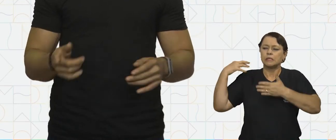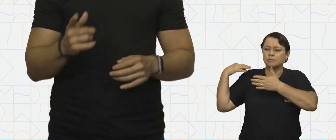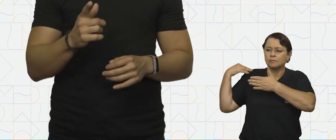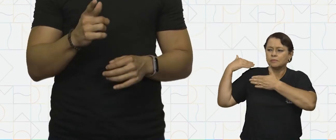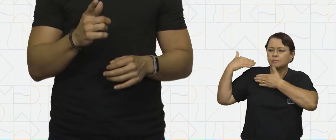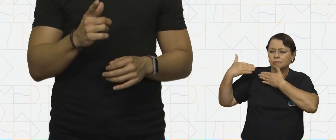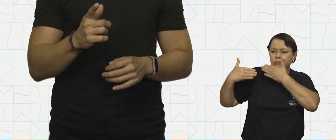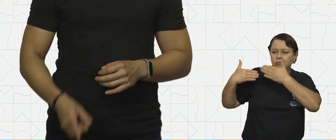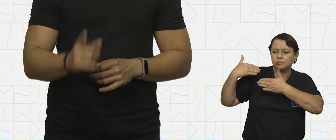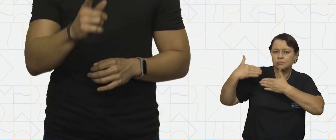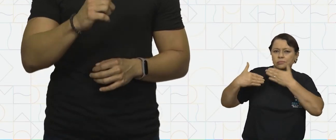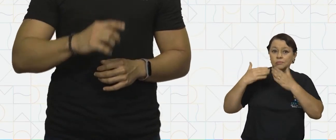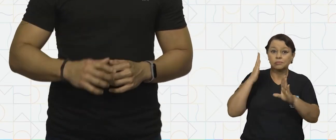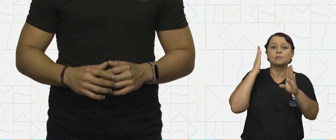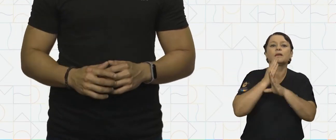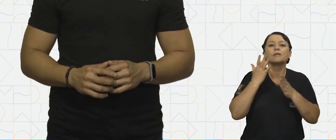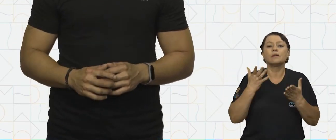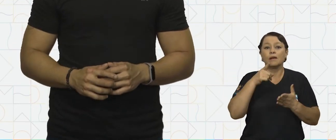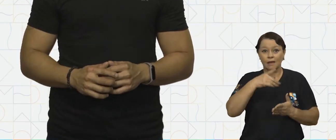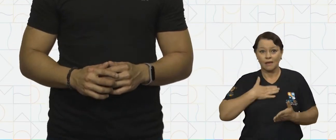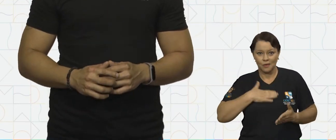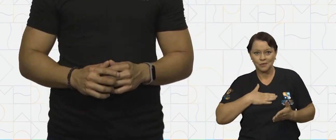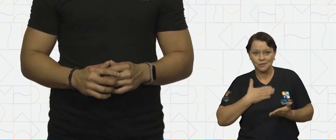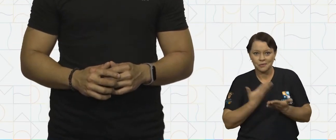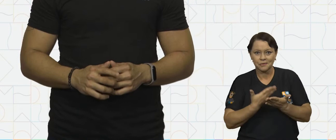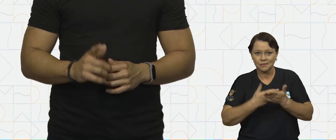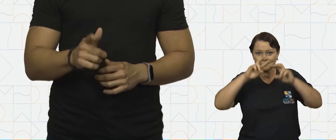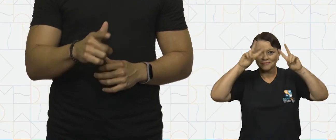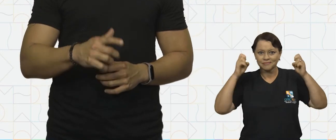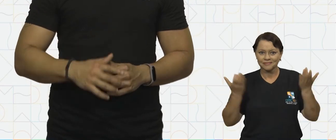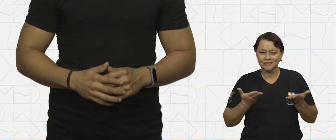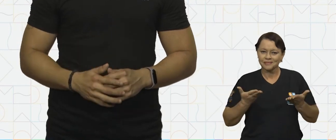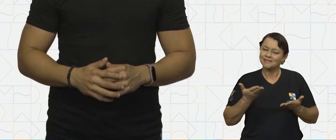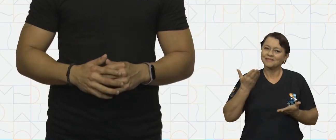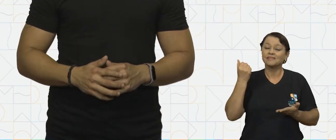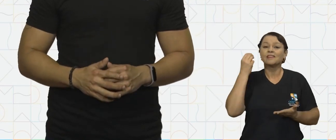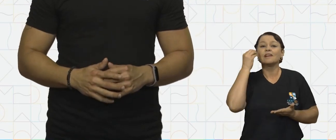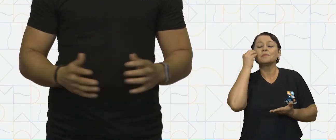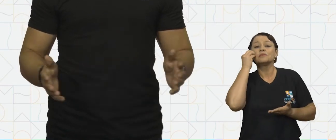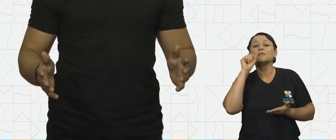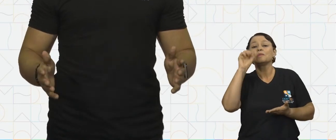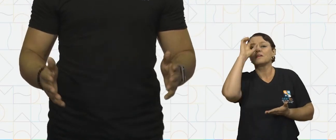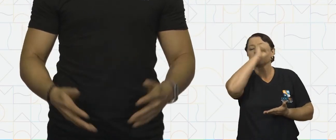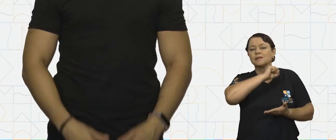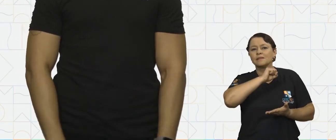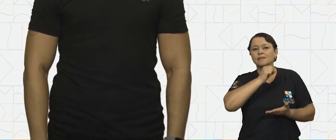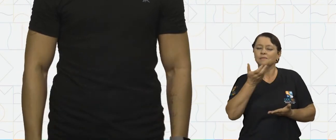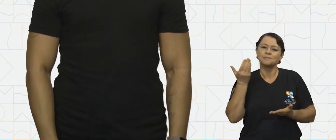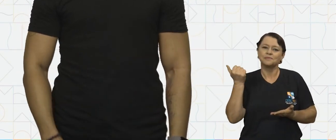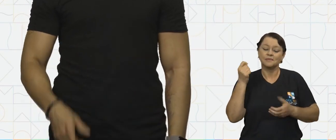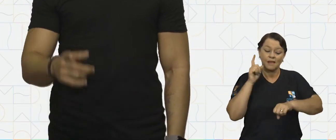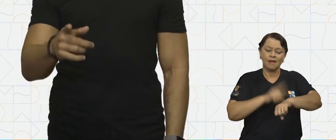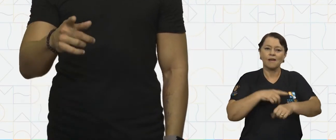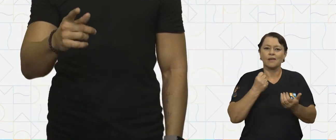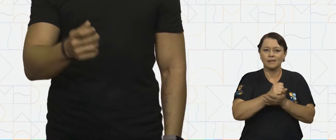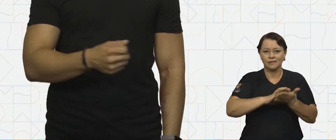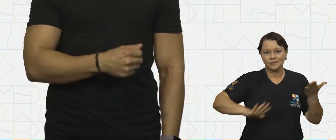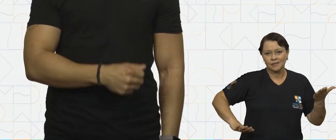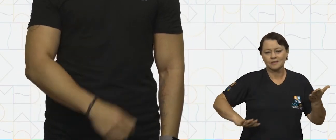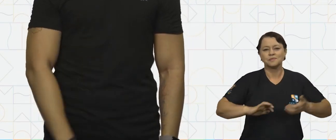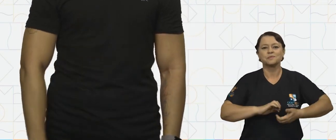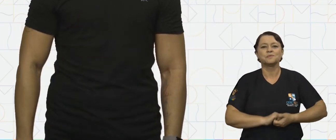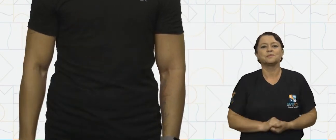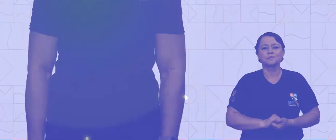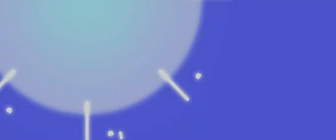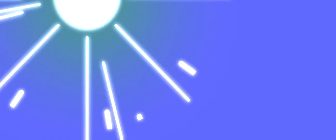da humanidade a descobrir. E aí, gostou do assunto de hoje? Agora vamos testar os nossos conhecimentos. Acompanhe comigo a